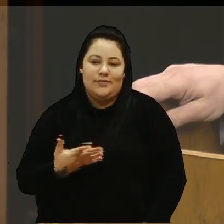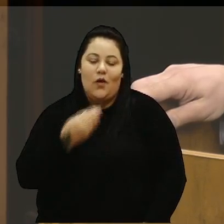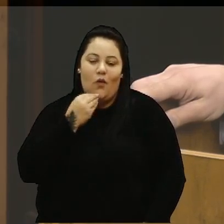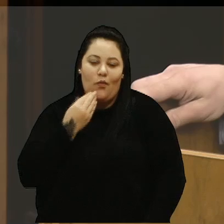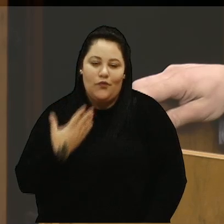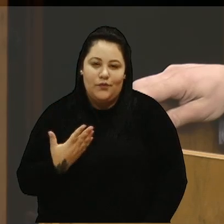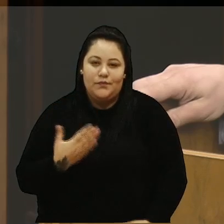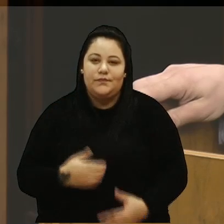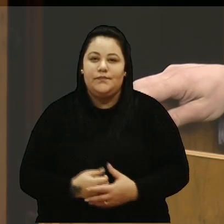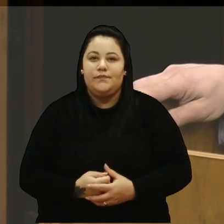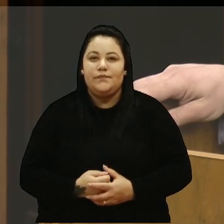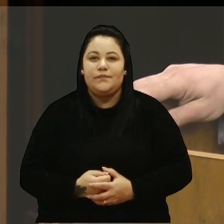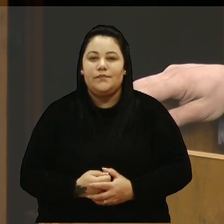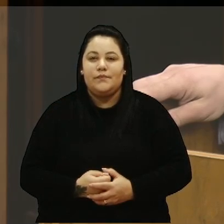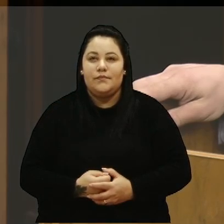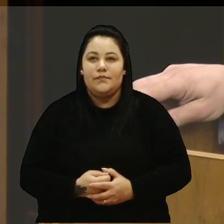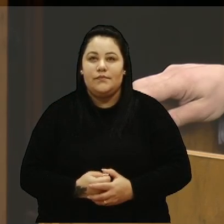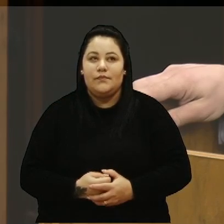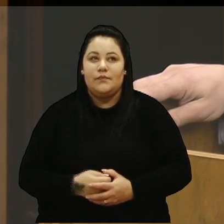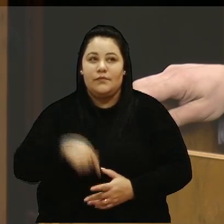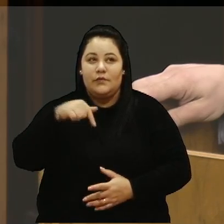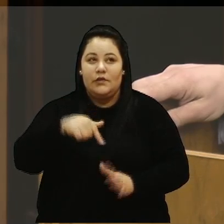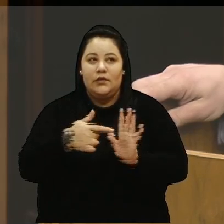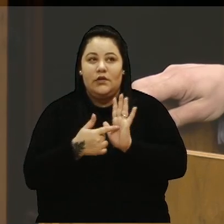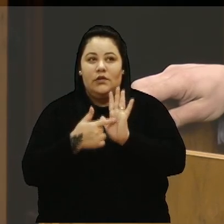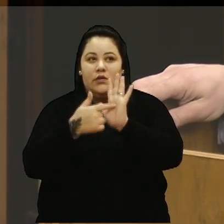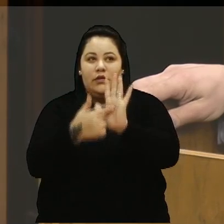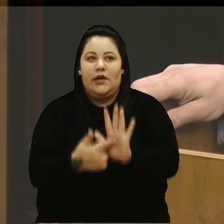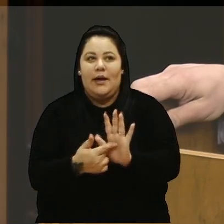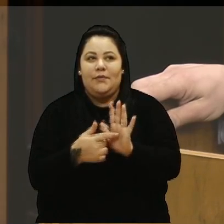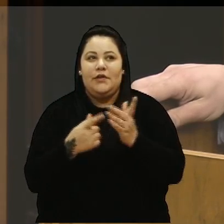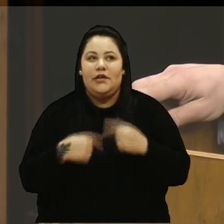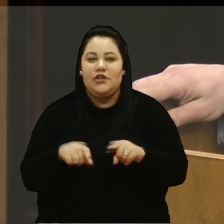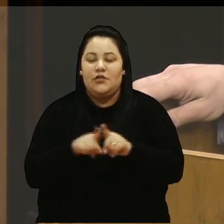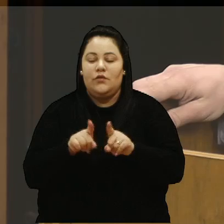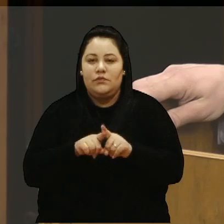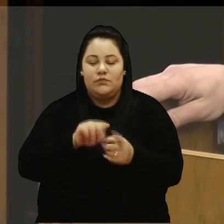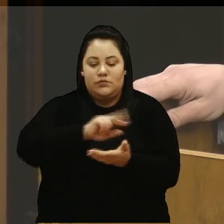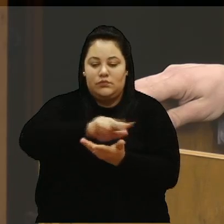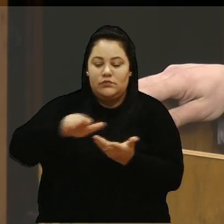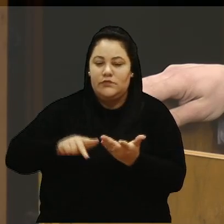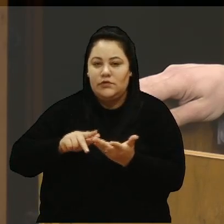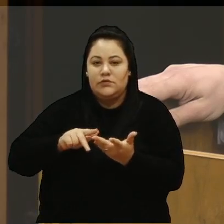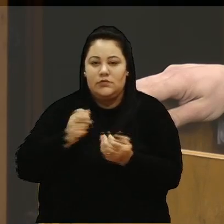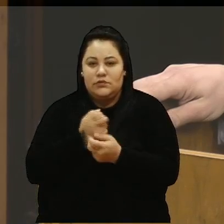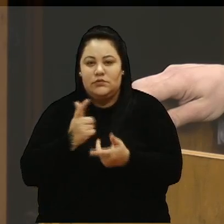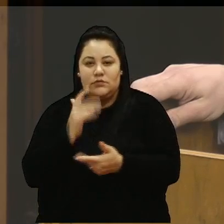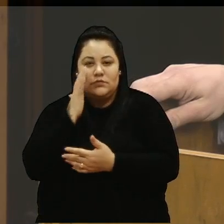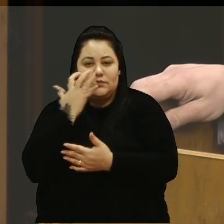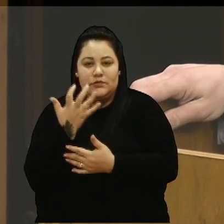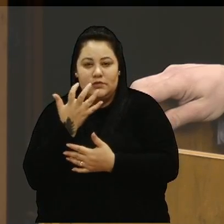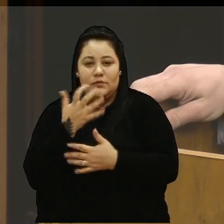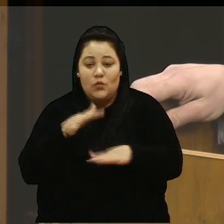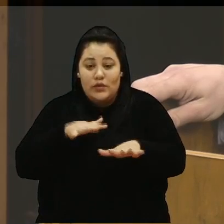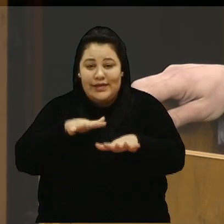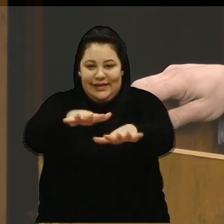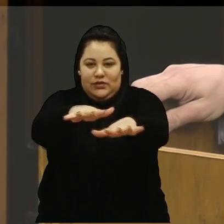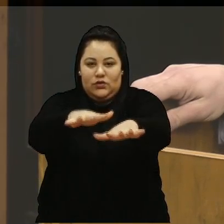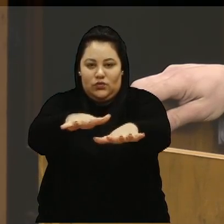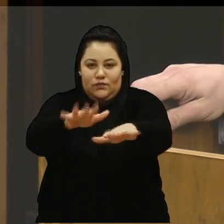aqui eu venho apresentando diversas soluções para o nosso trânsito.